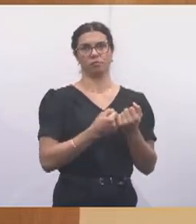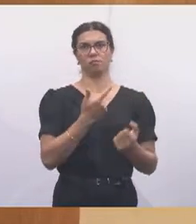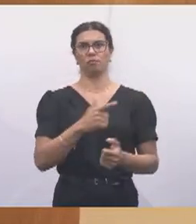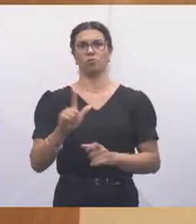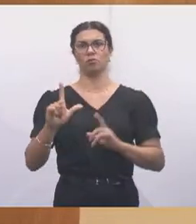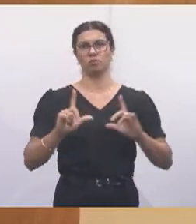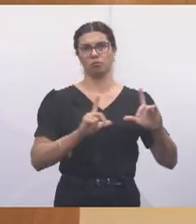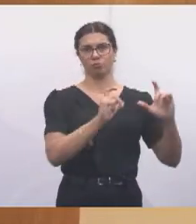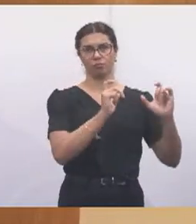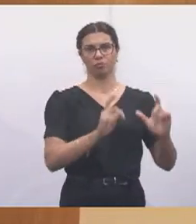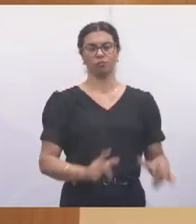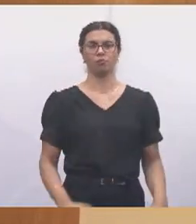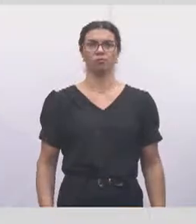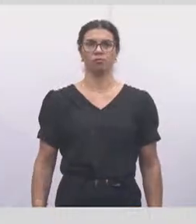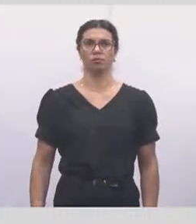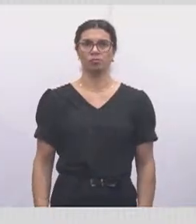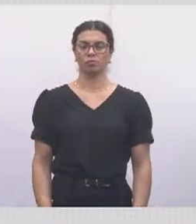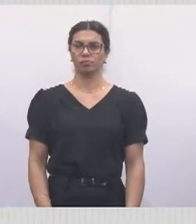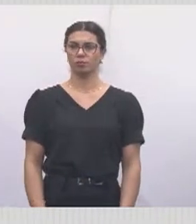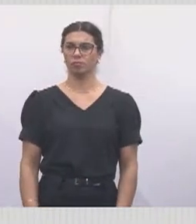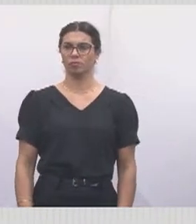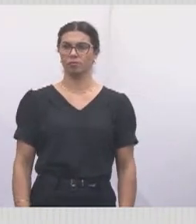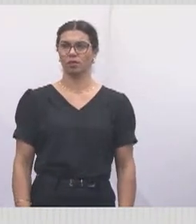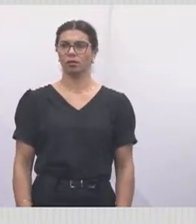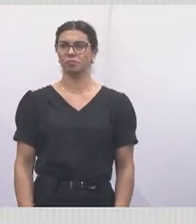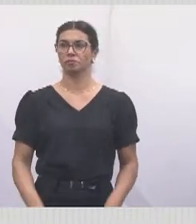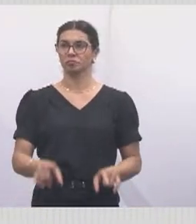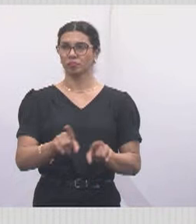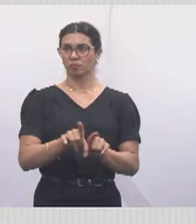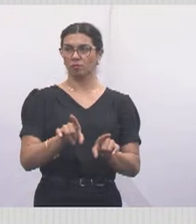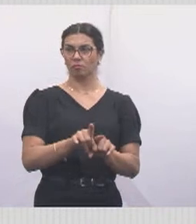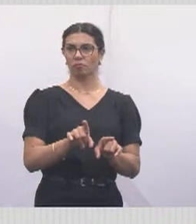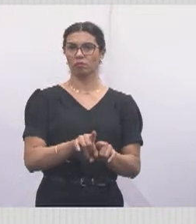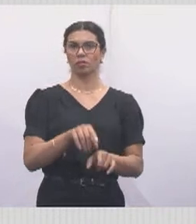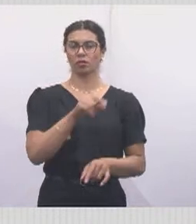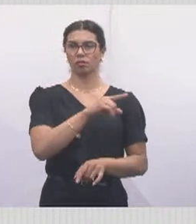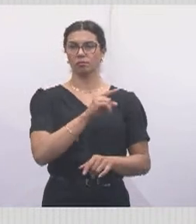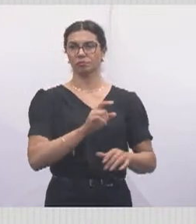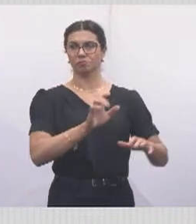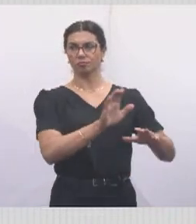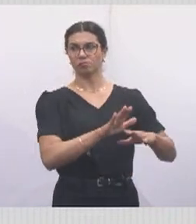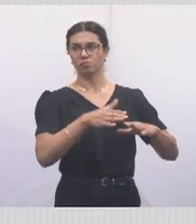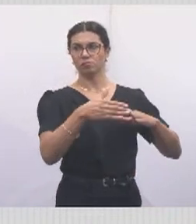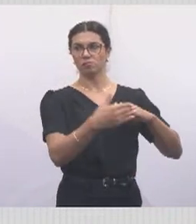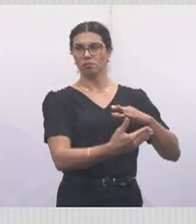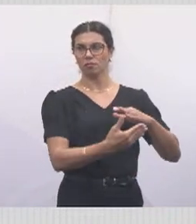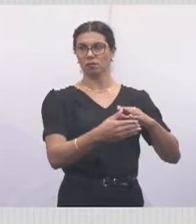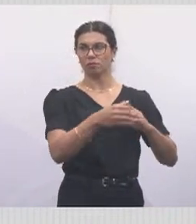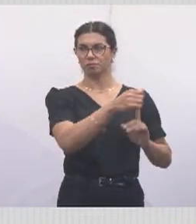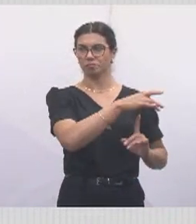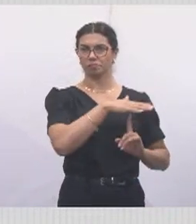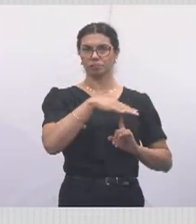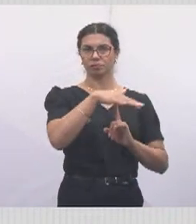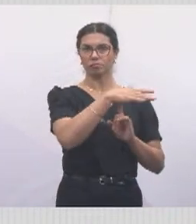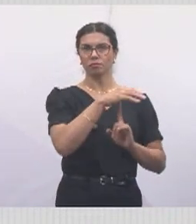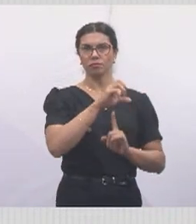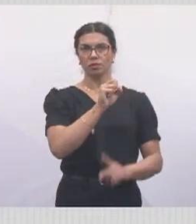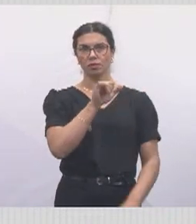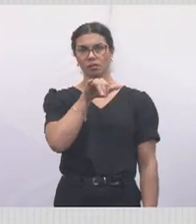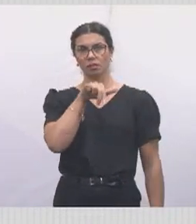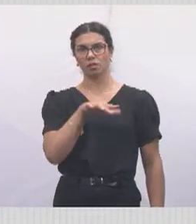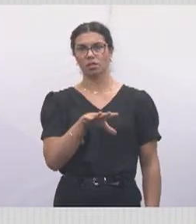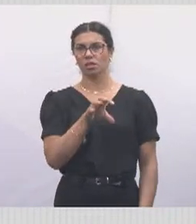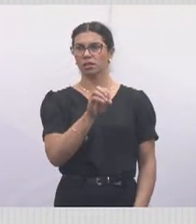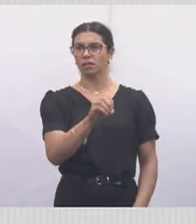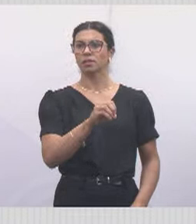Próxima foto, por favor. Aí também a gente esteve lá, a gente fez um vídeo, essa calçada ali no Parque Sino foi